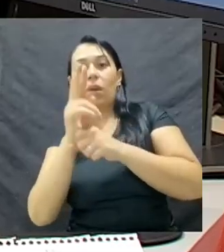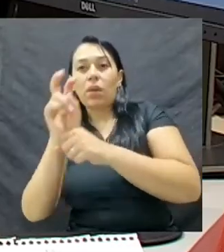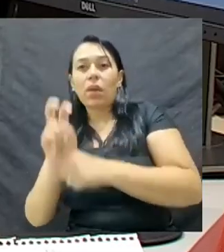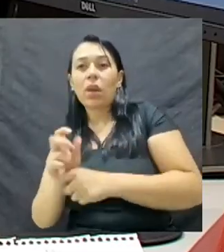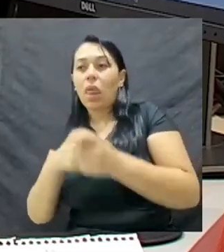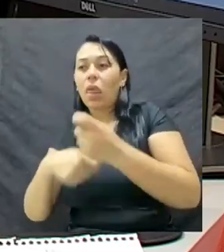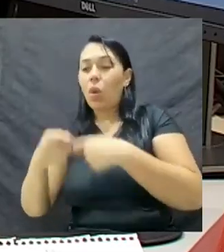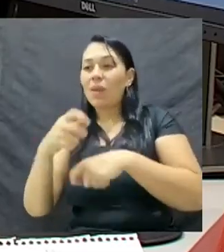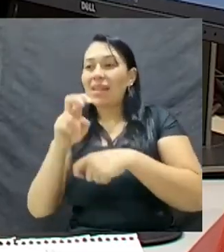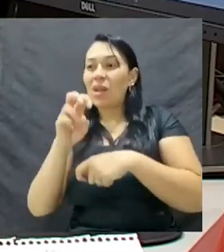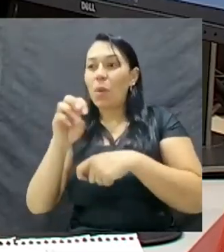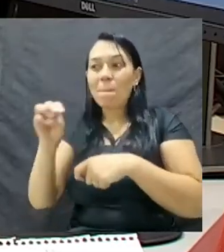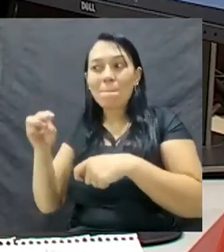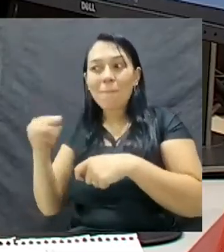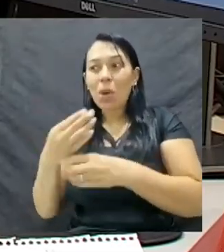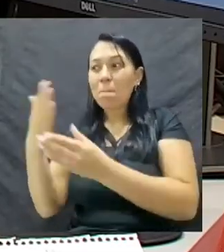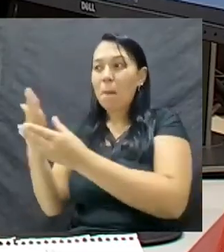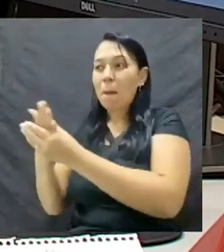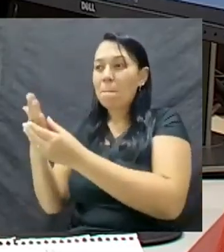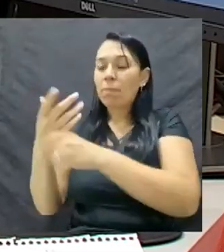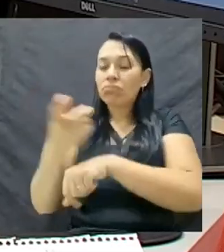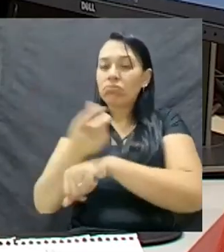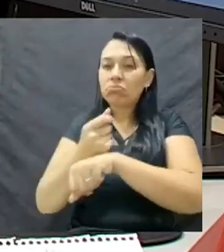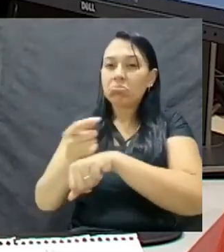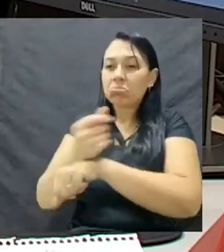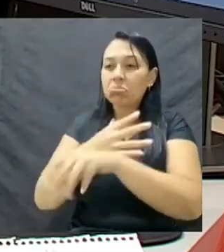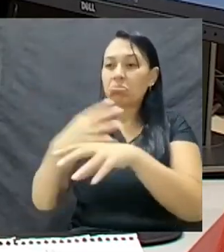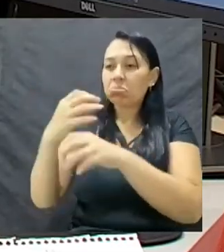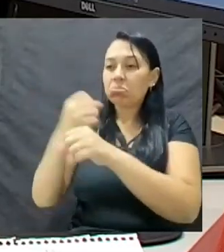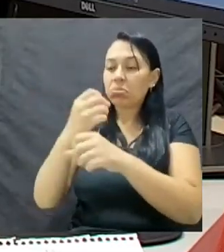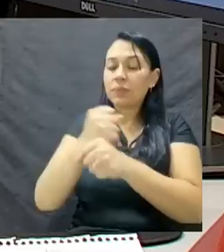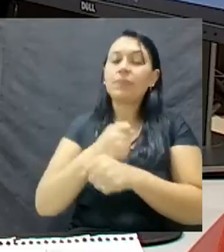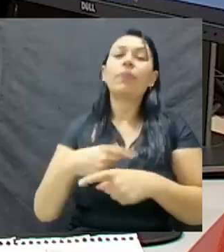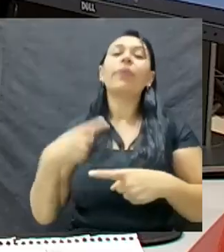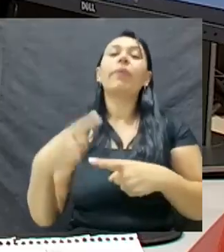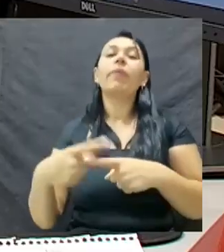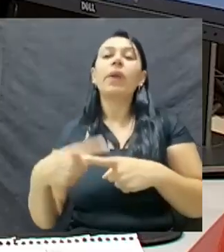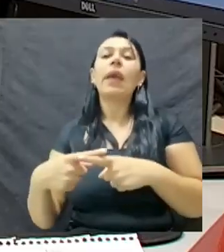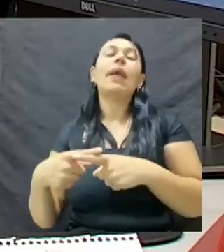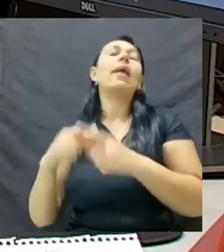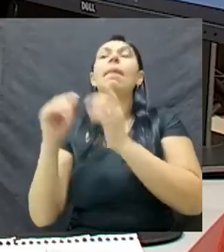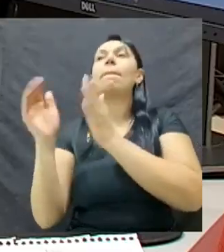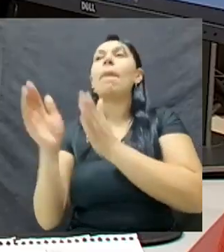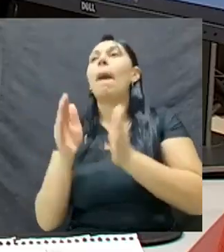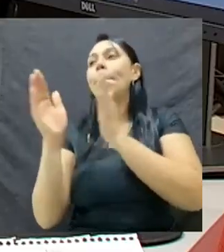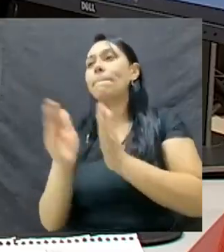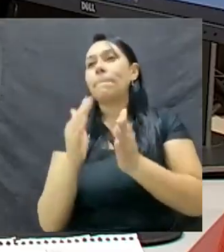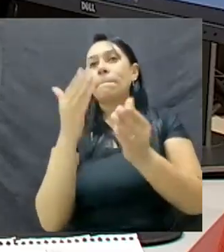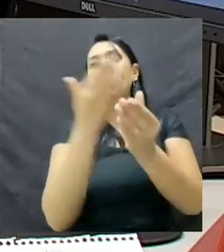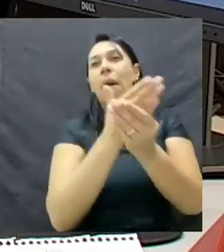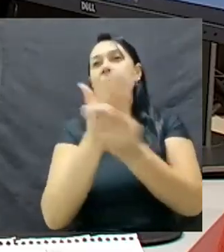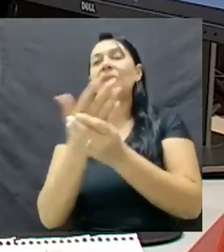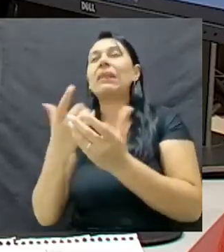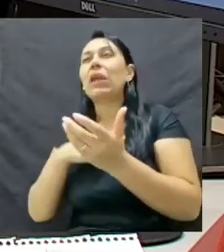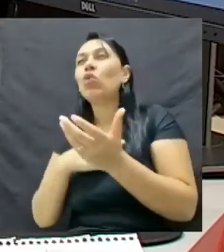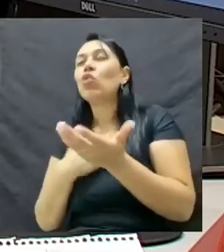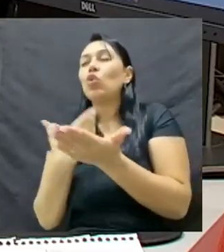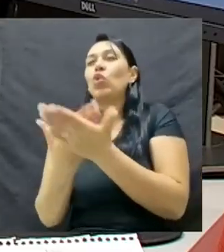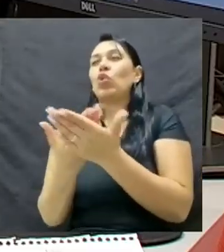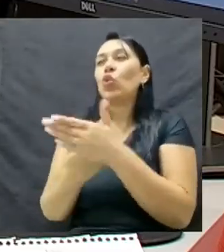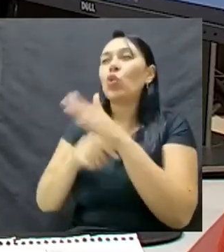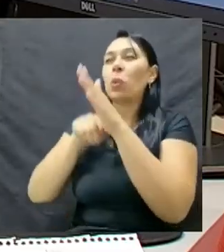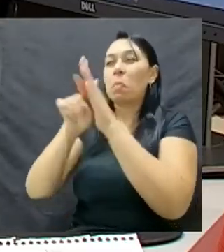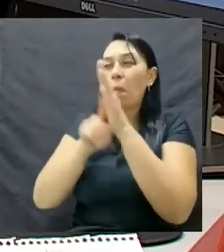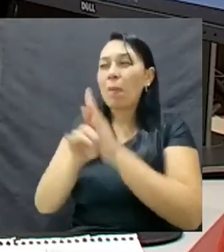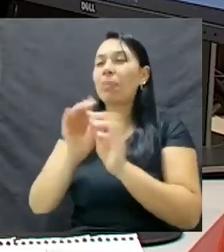compras, porque o processo ele passa por esse amadurecimento, por transparência, por um processo